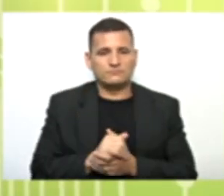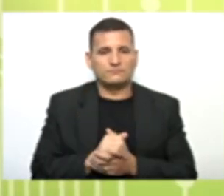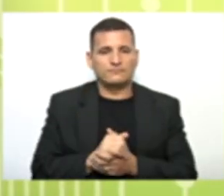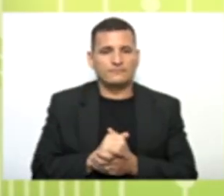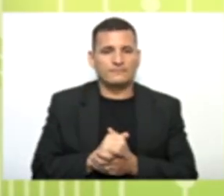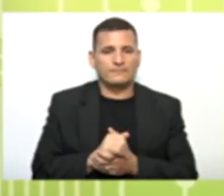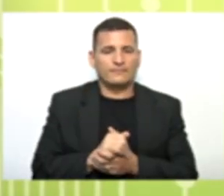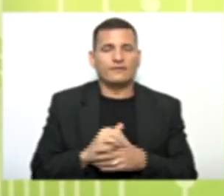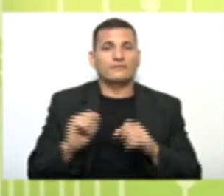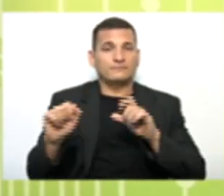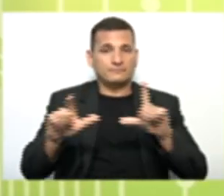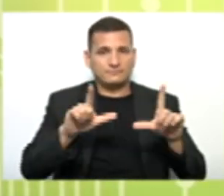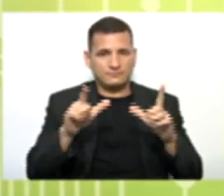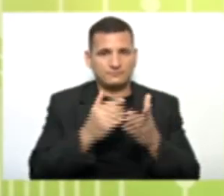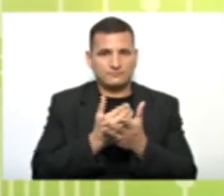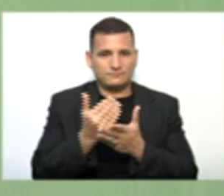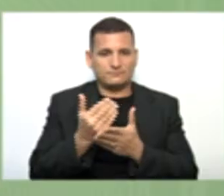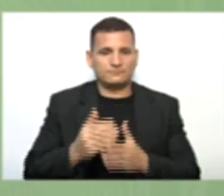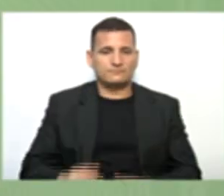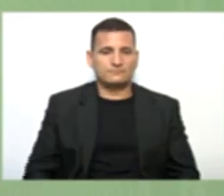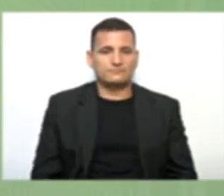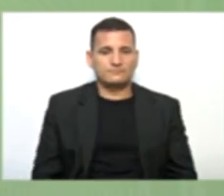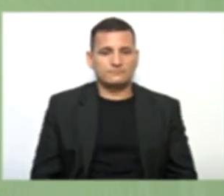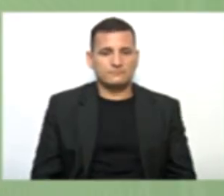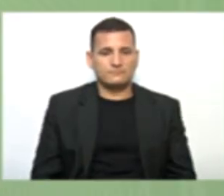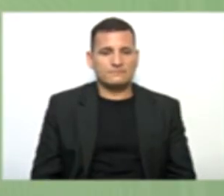Então, vamos aqui para o slide para a gente começar logo, beleza?